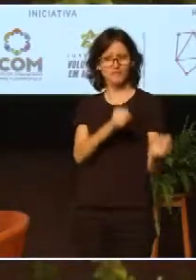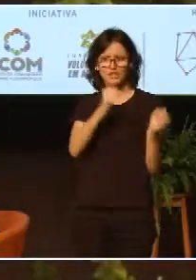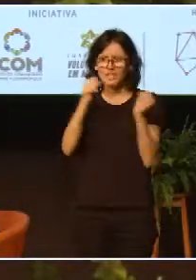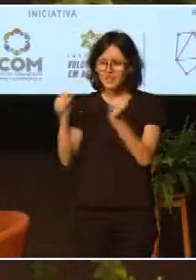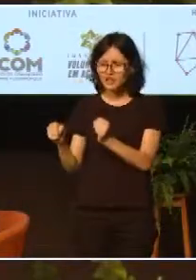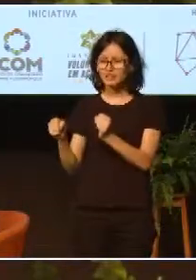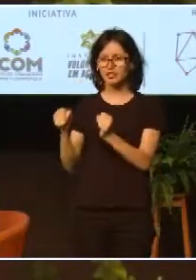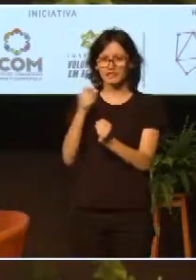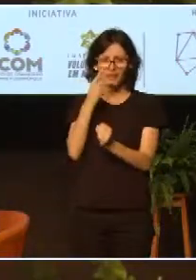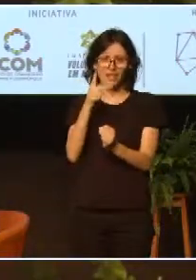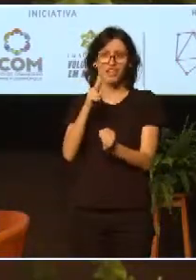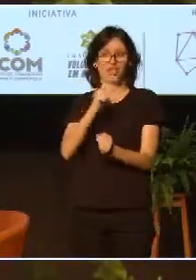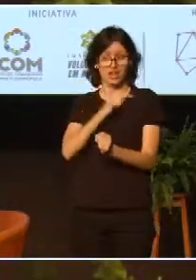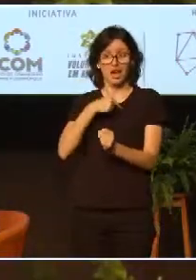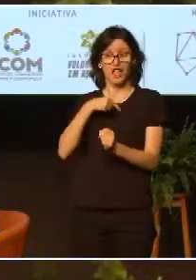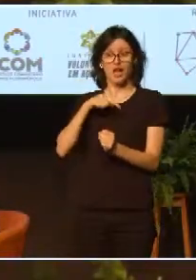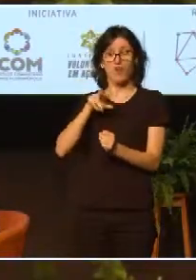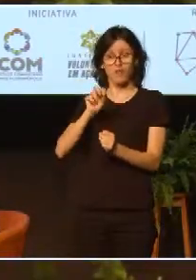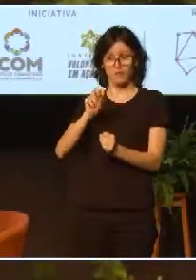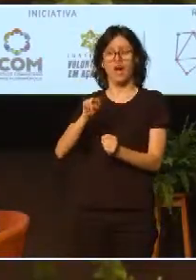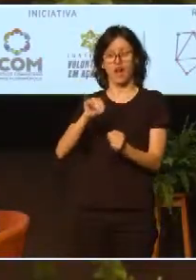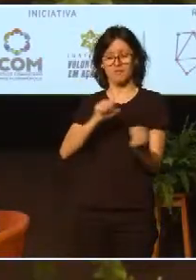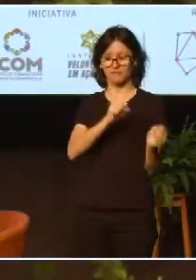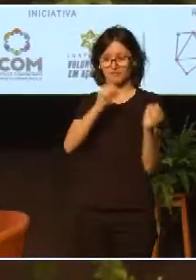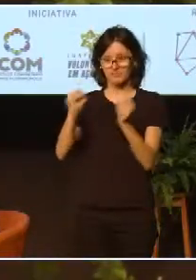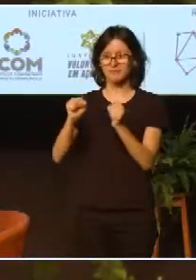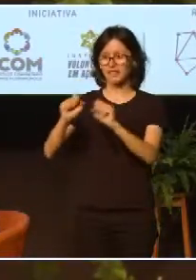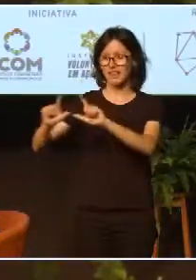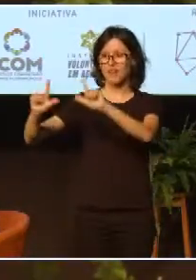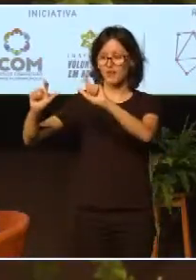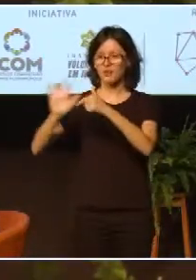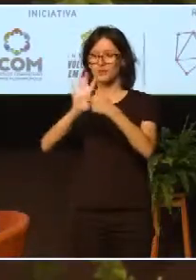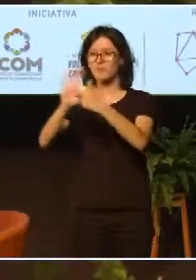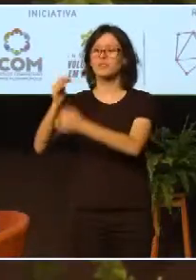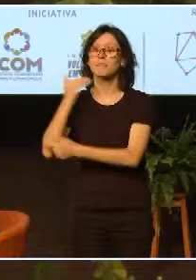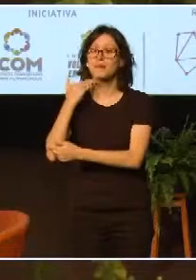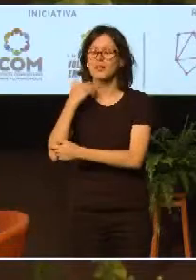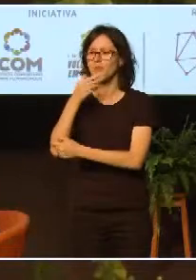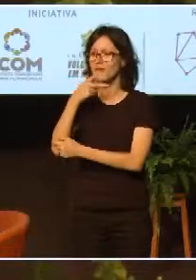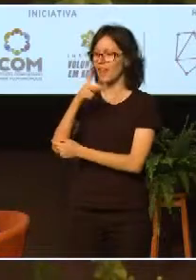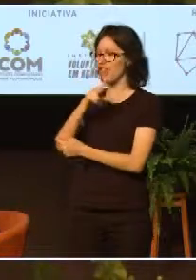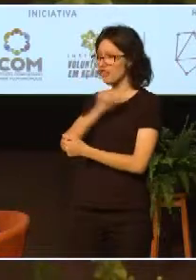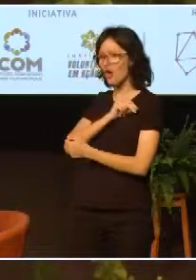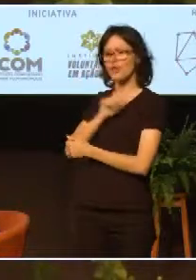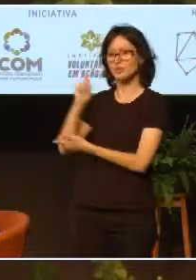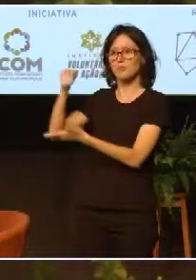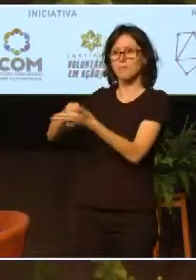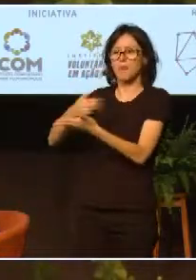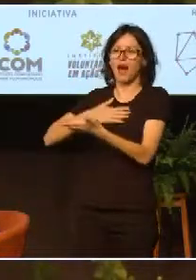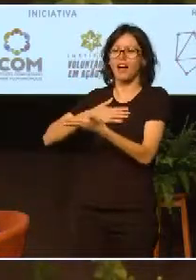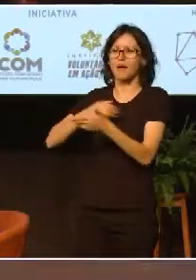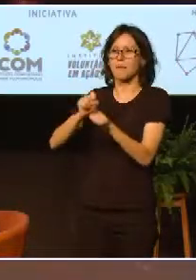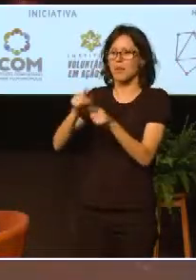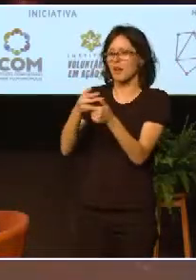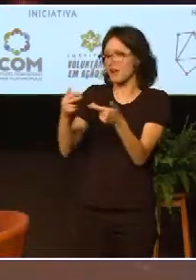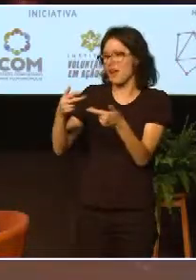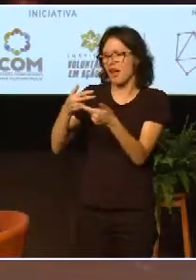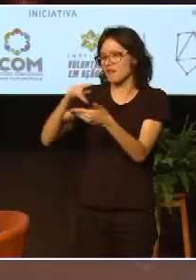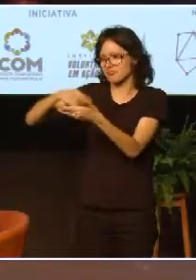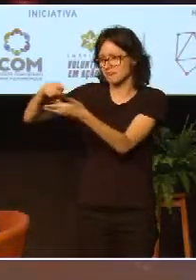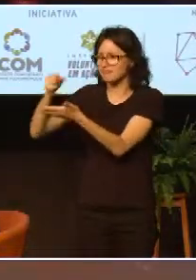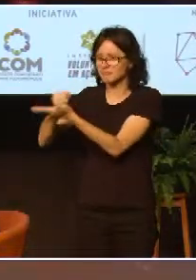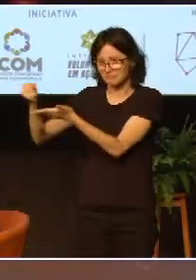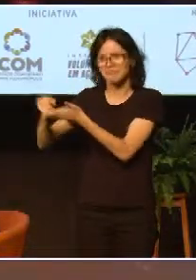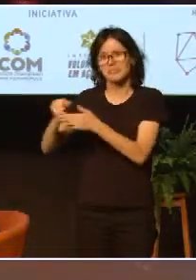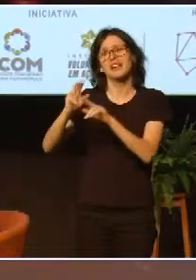né? Eu falei, eu vou estar poderosa quando eu pegar essa foto, levar no banco e o cara do banco falar que aquilo paga a minha conta. Boa. Então, para mim, eu vou